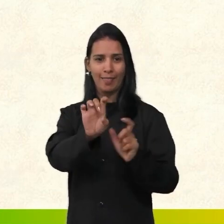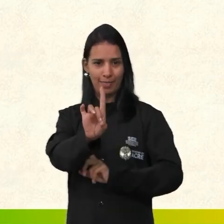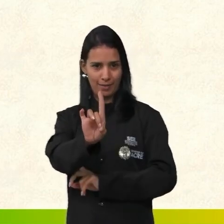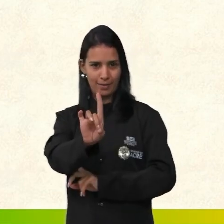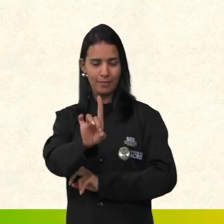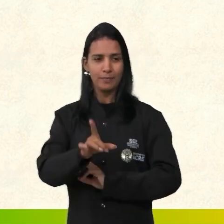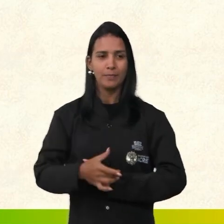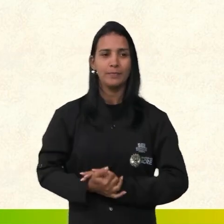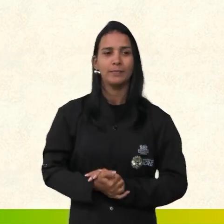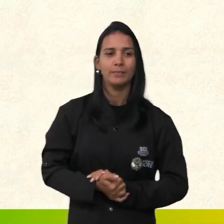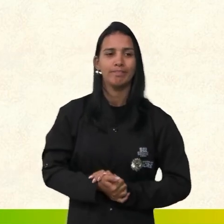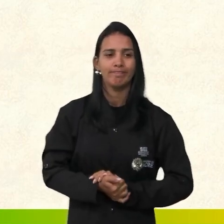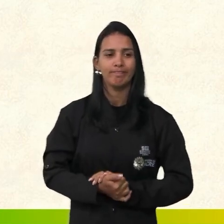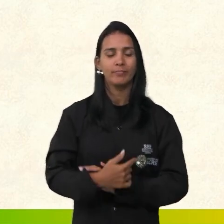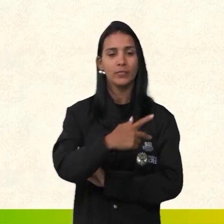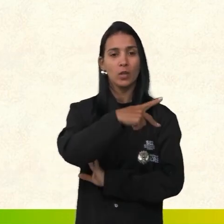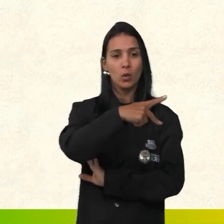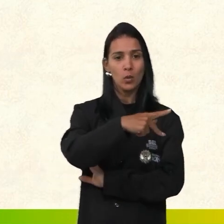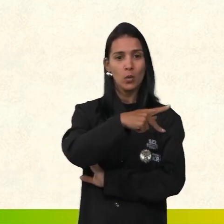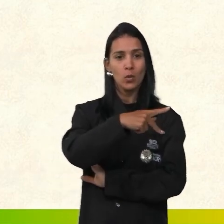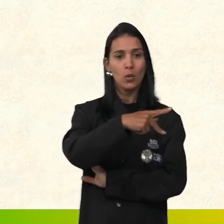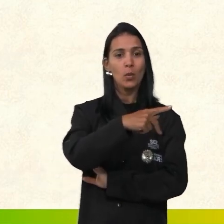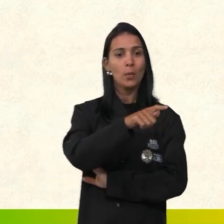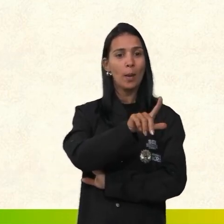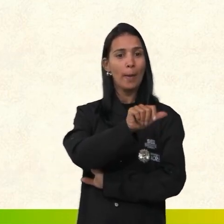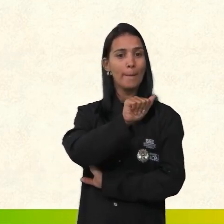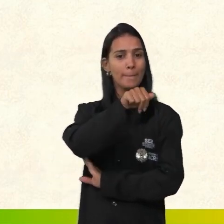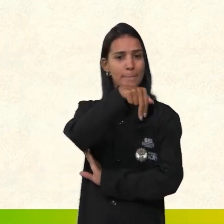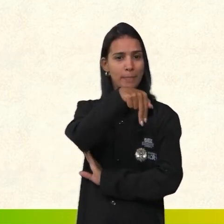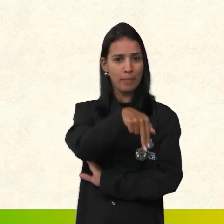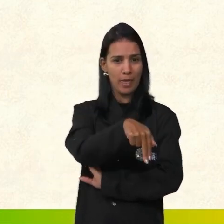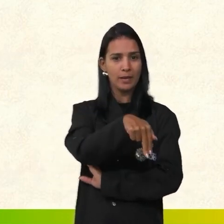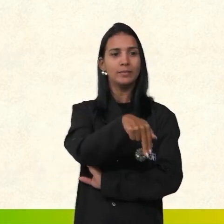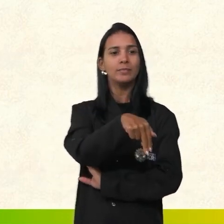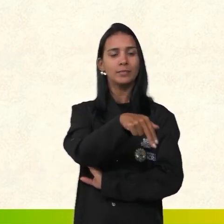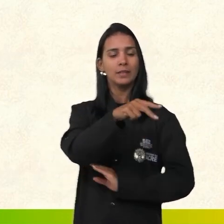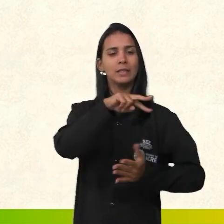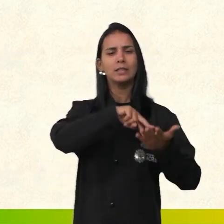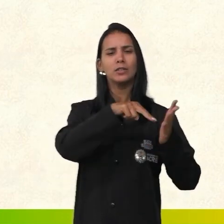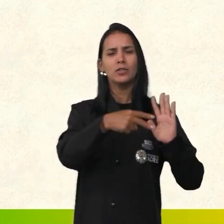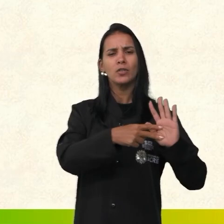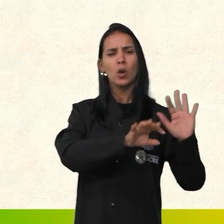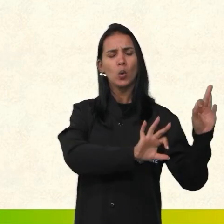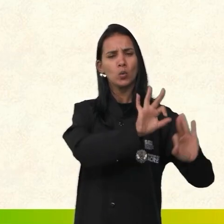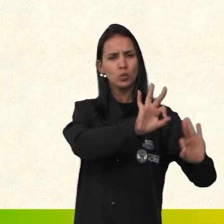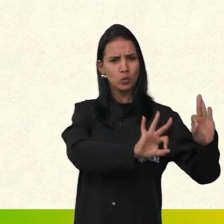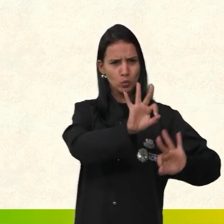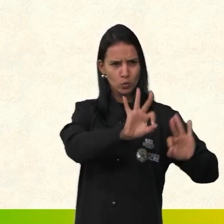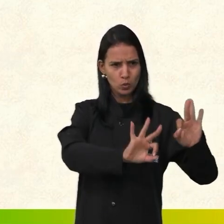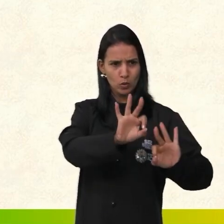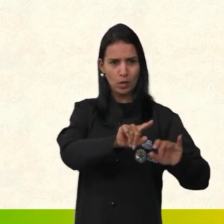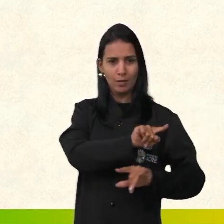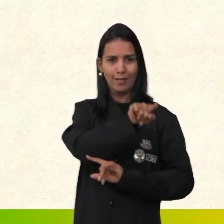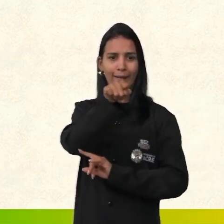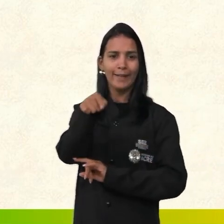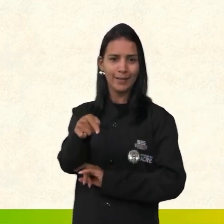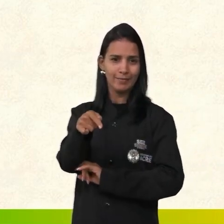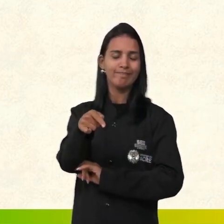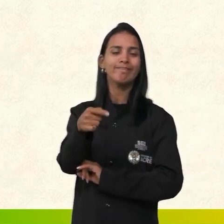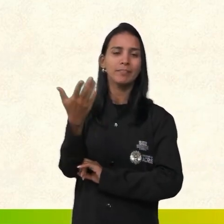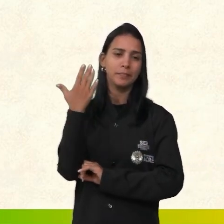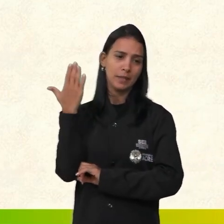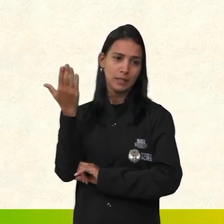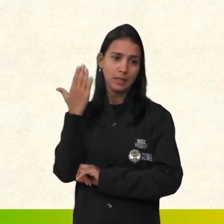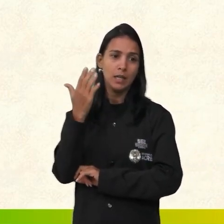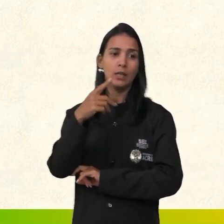ED. E a terceira, nós temos o plan, que significa planejar. E aqui, no caso do